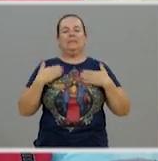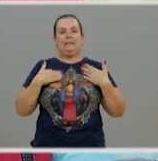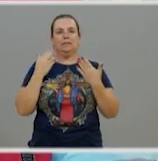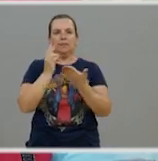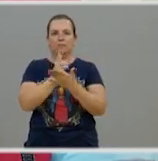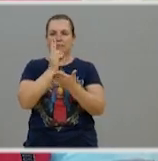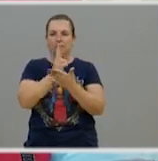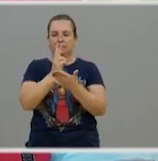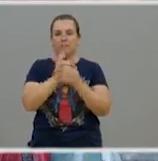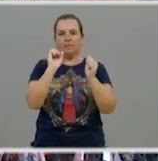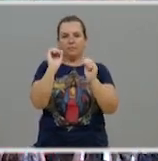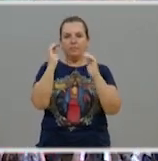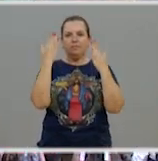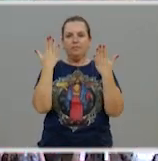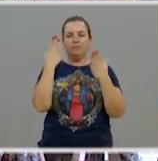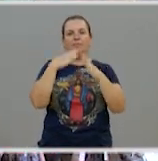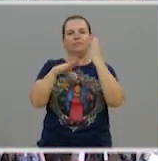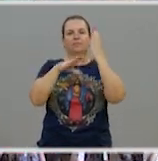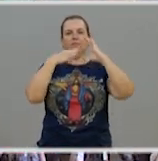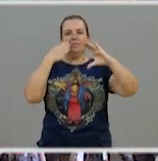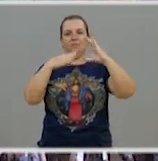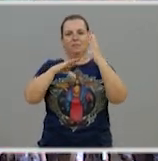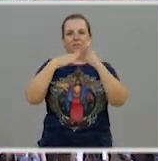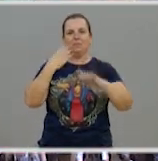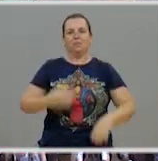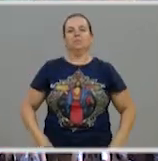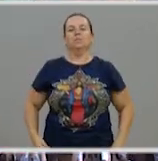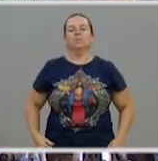esta celebração cantando.